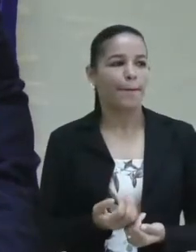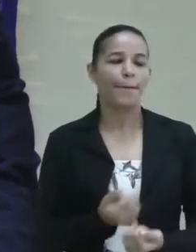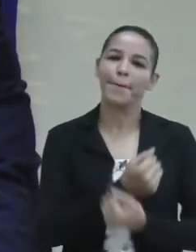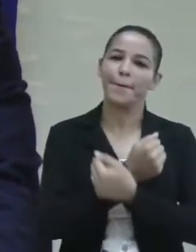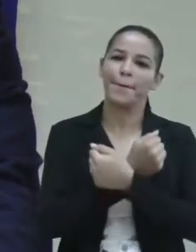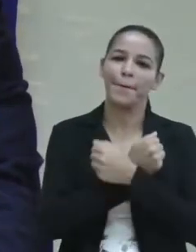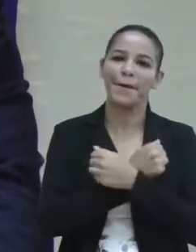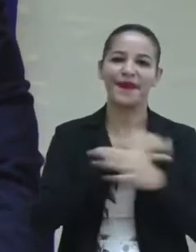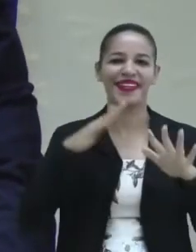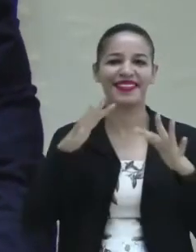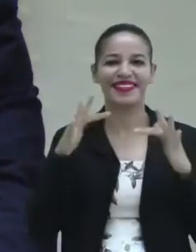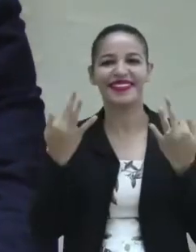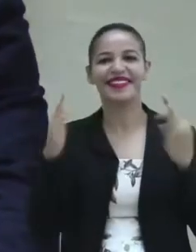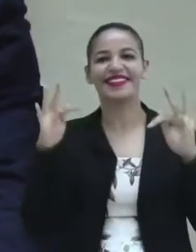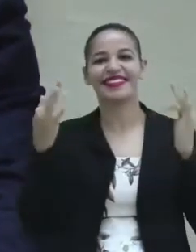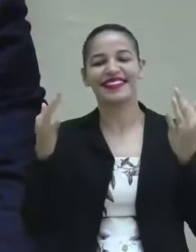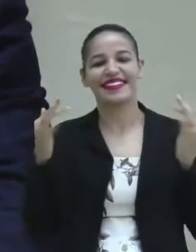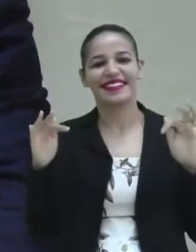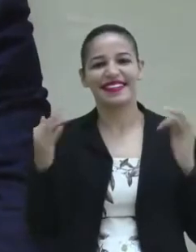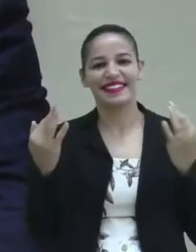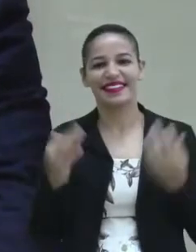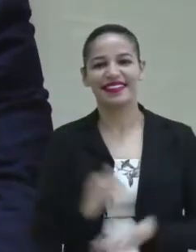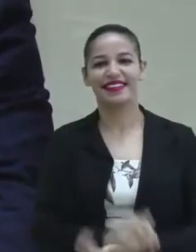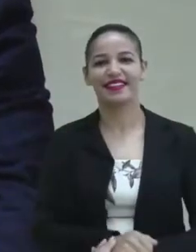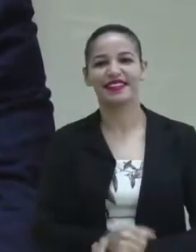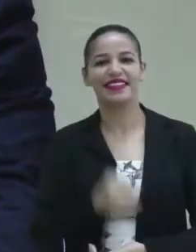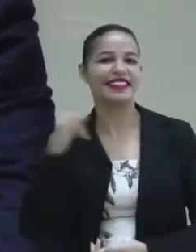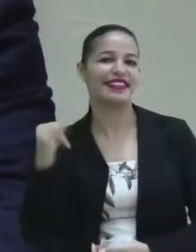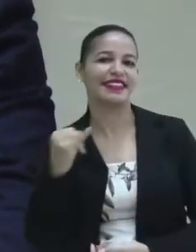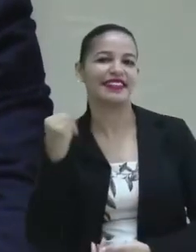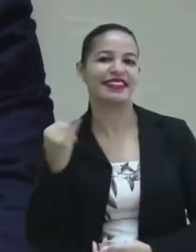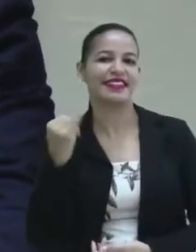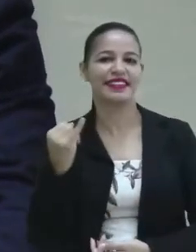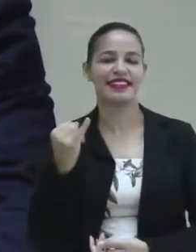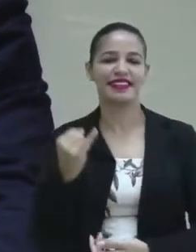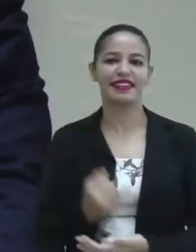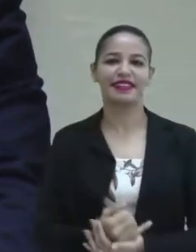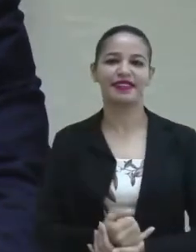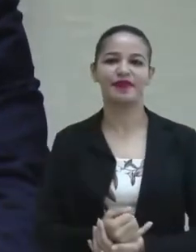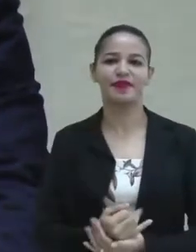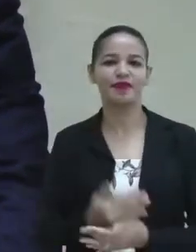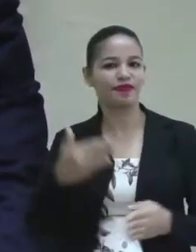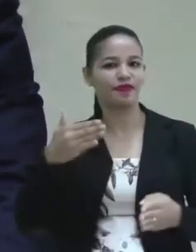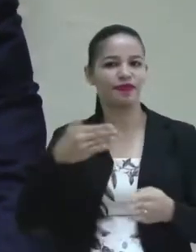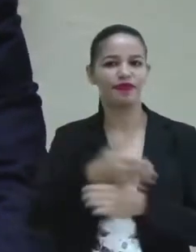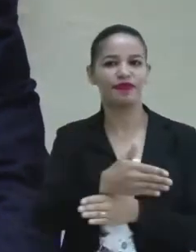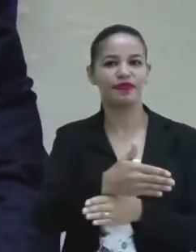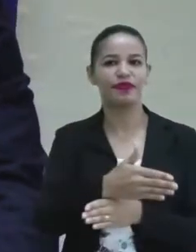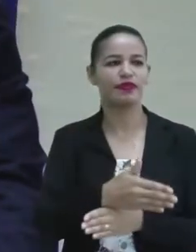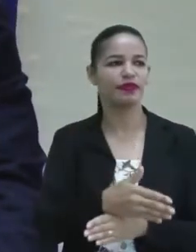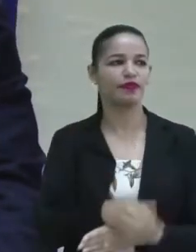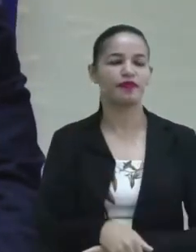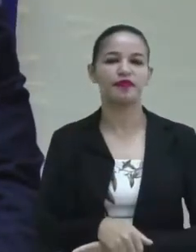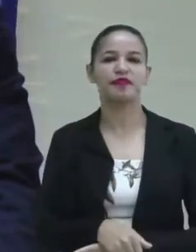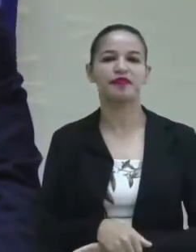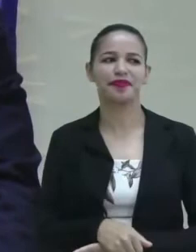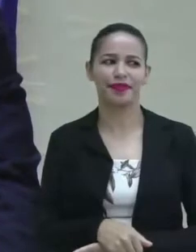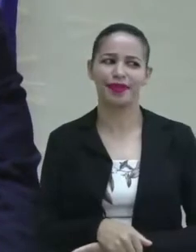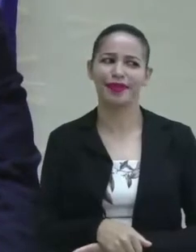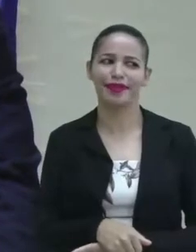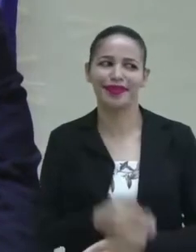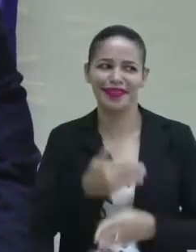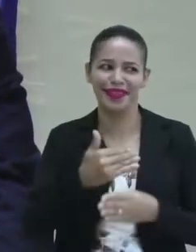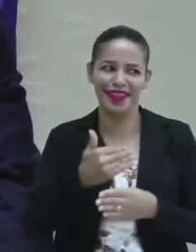alegria por este importante aprovação, essa alegria de vê-lo, né, seguindo